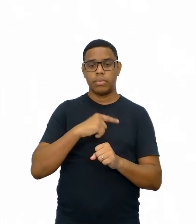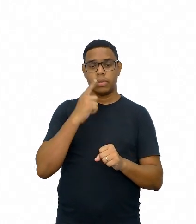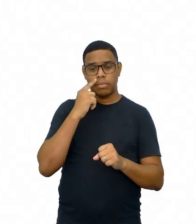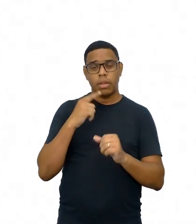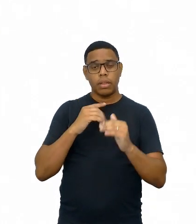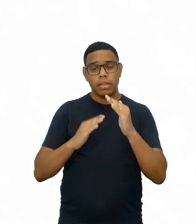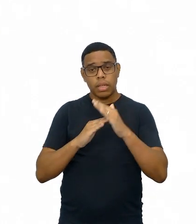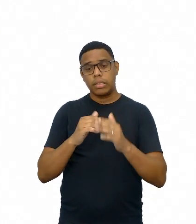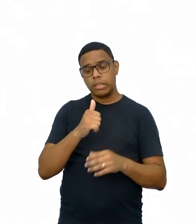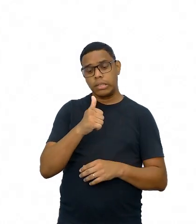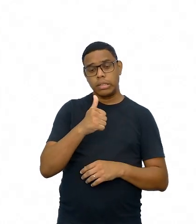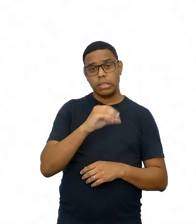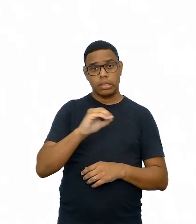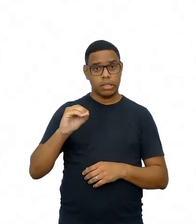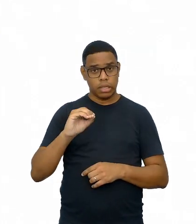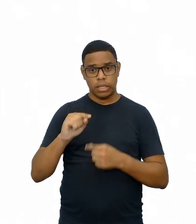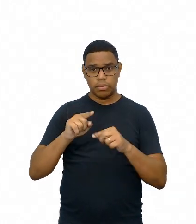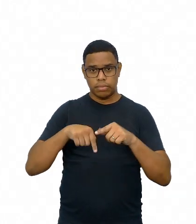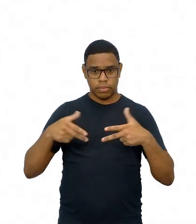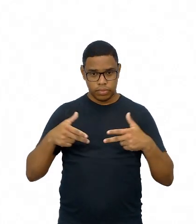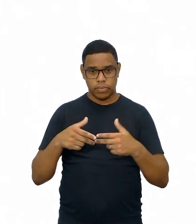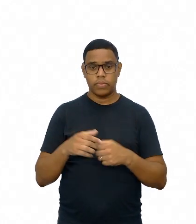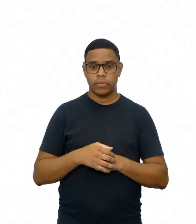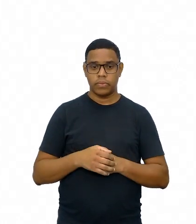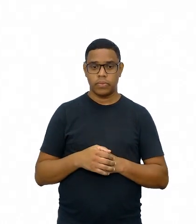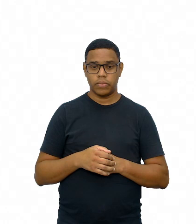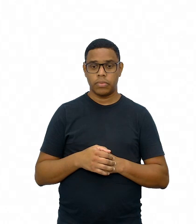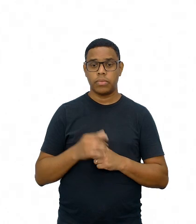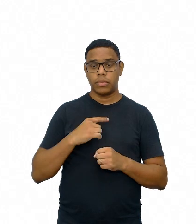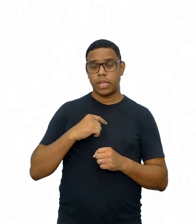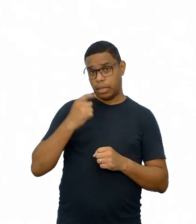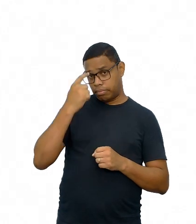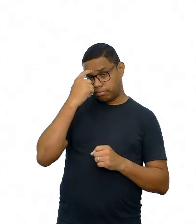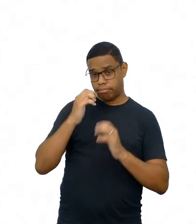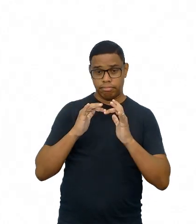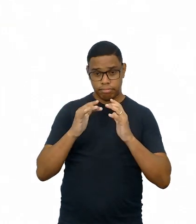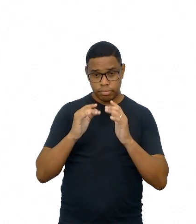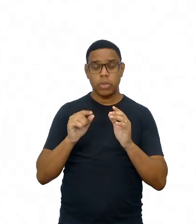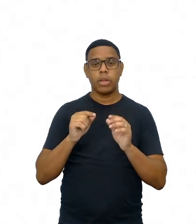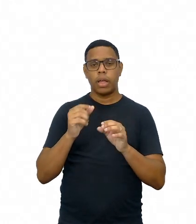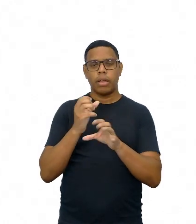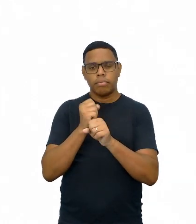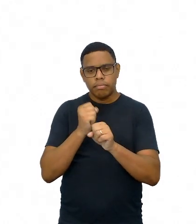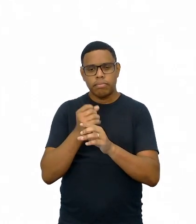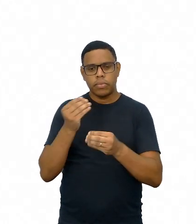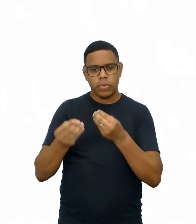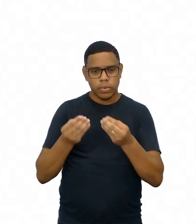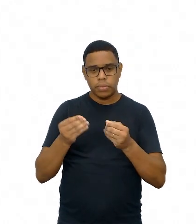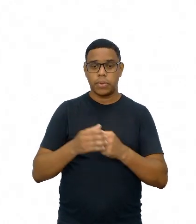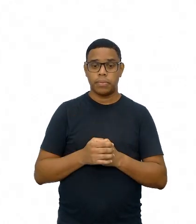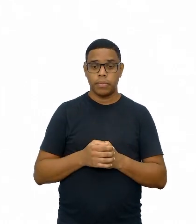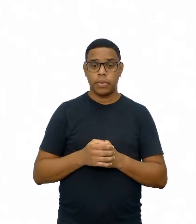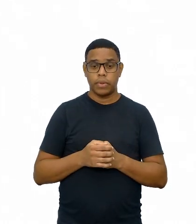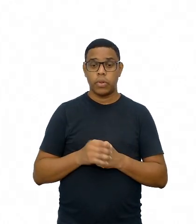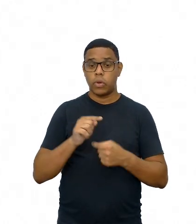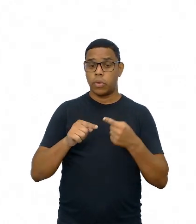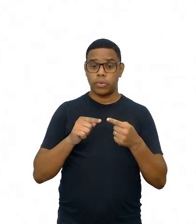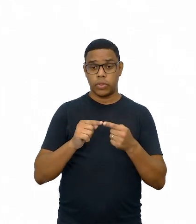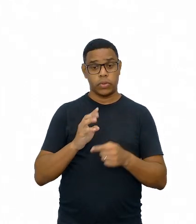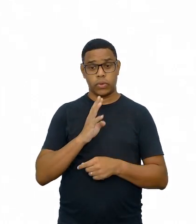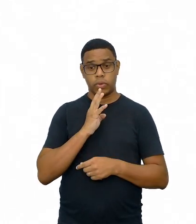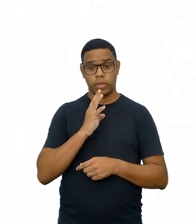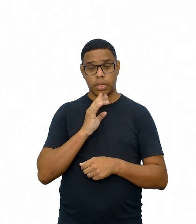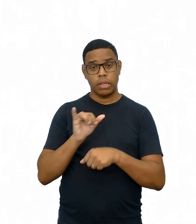no mínimo, 100 objetos. Então, destacando, o processo cognitivo é fazer estimativas, o objeto